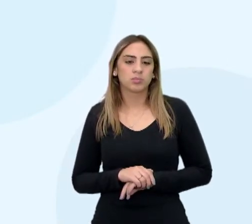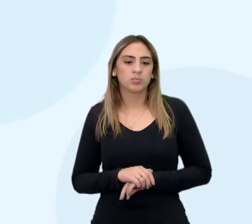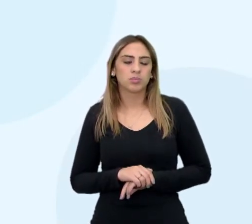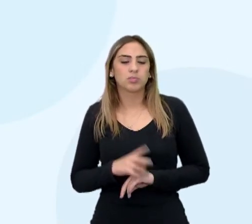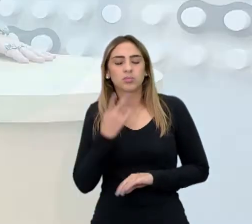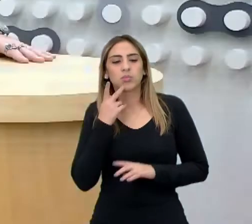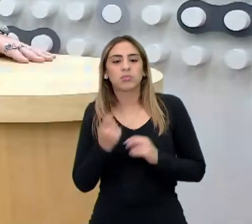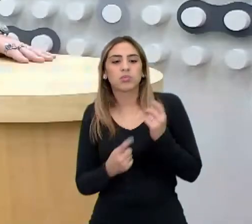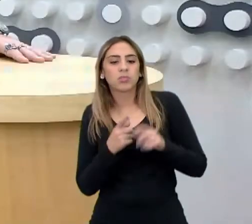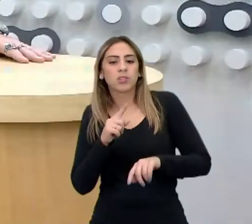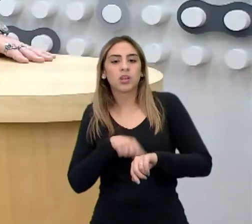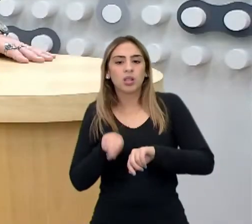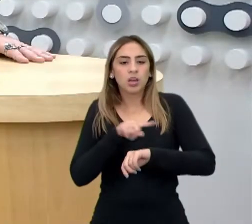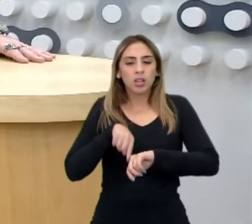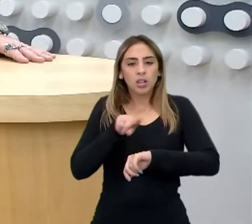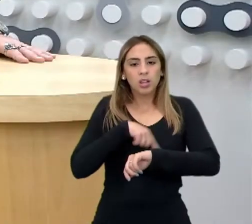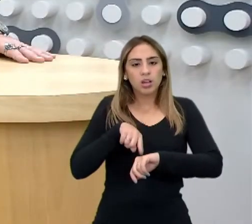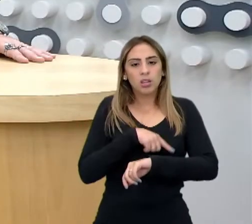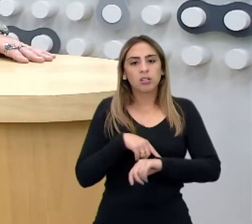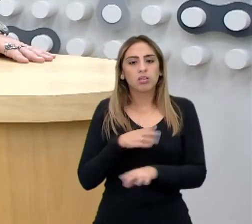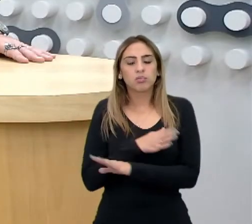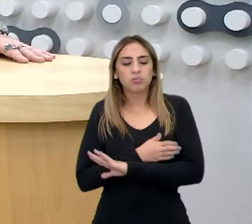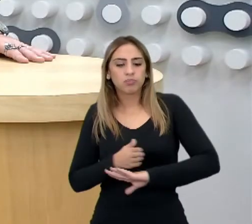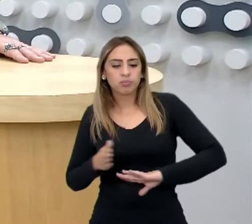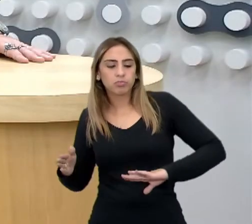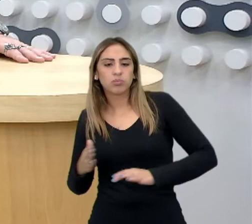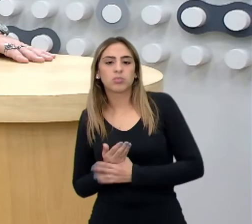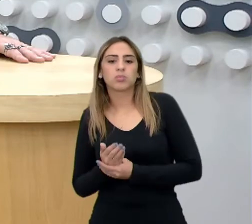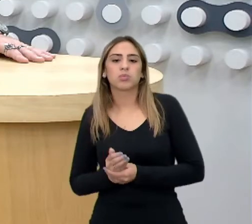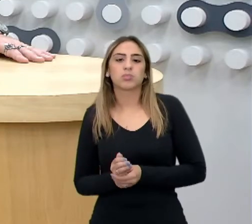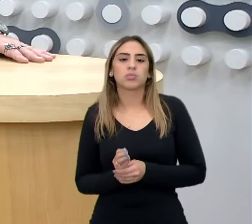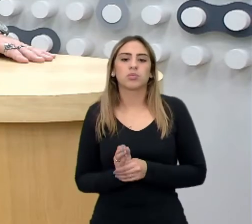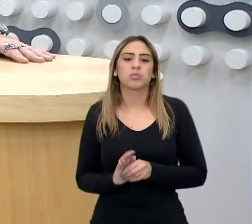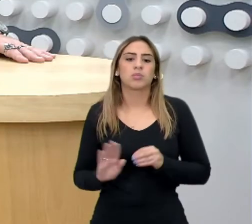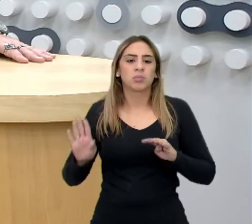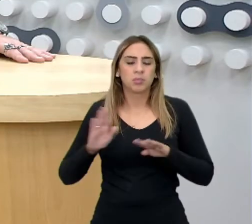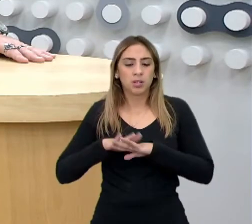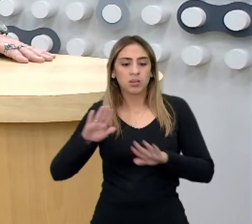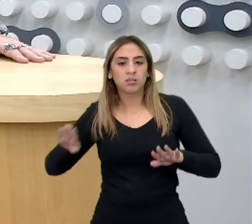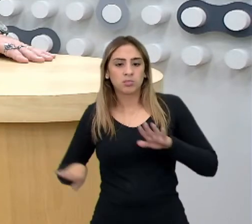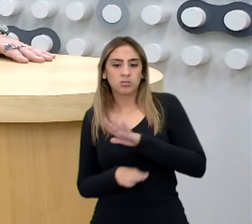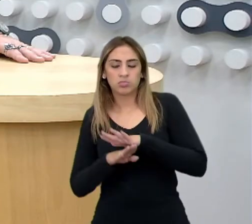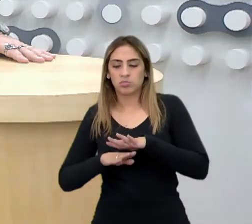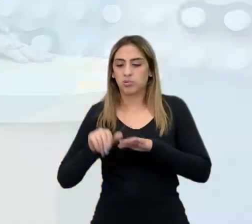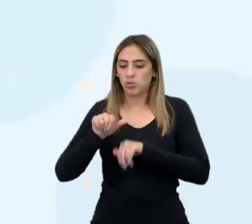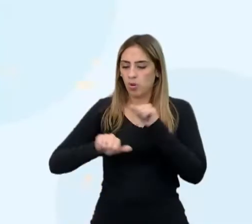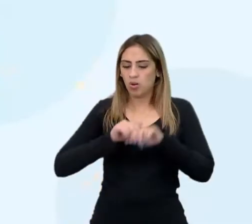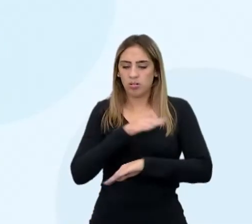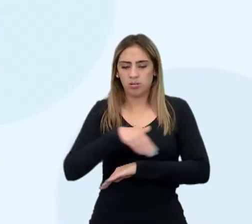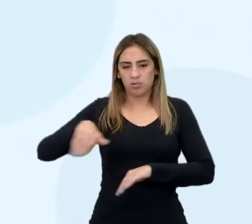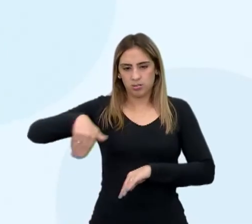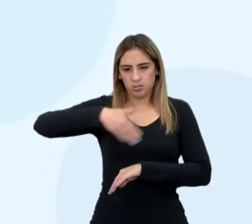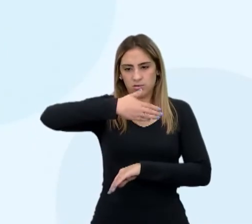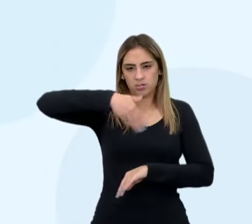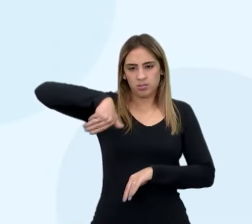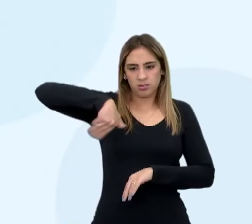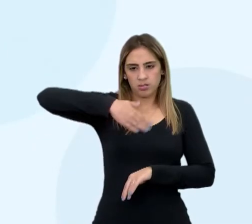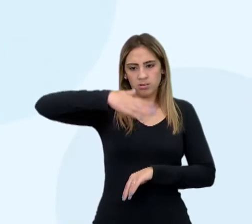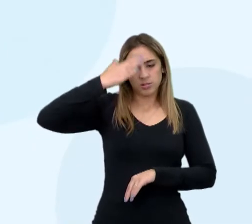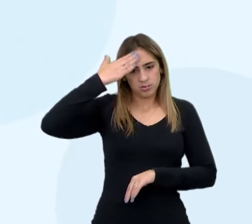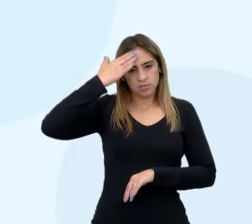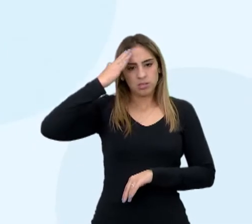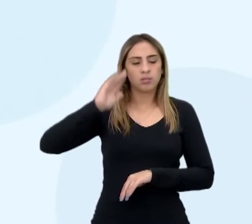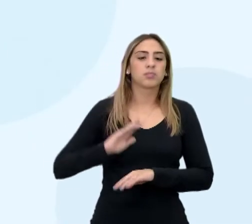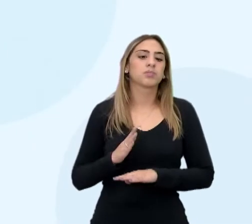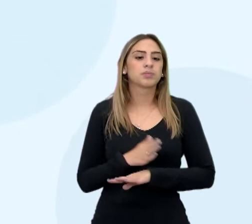do relógio, é aqueles relógios de pêndulo, né, que tem a parte de baixo que vai, né, para um lado e para o outro. Né? Vamos lá, seguindo lá. Né,